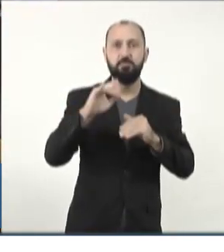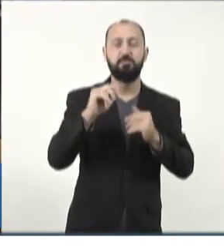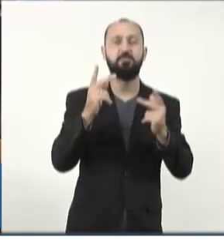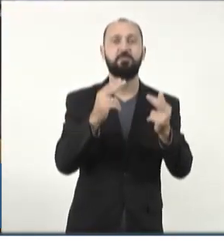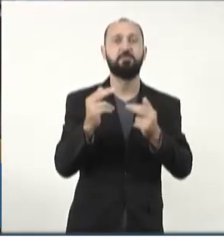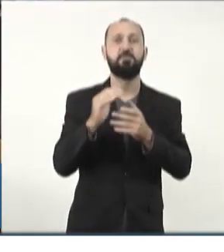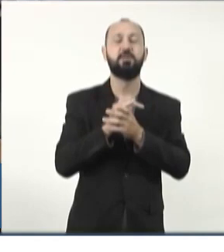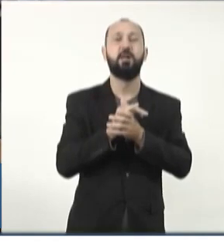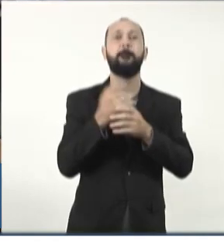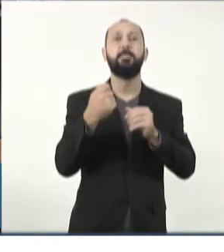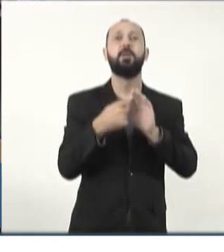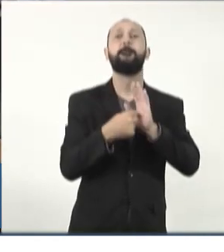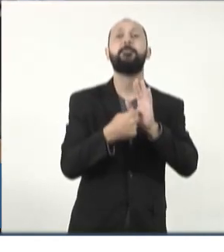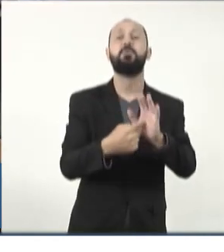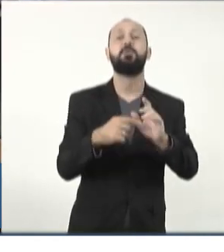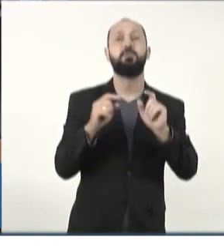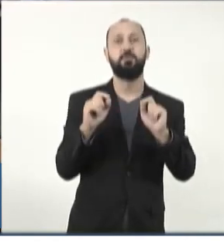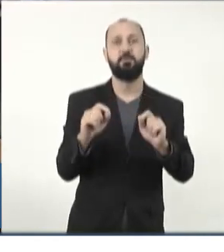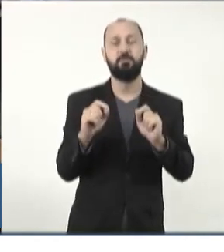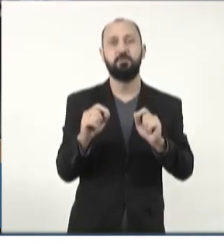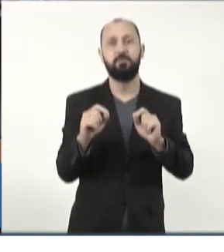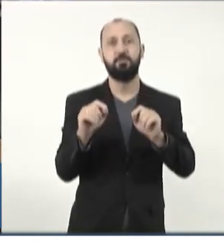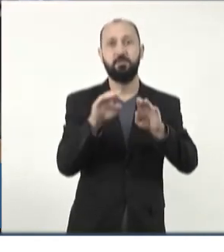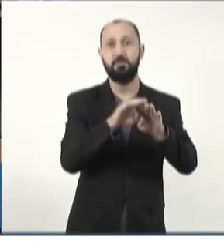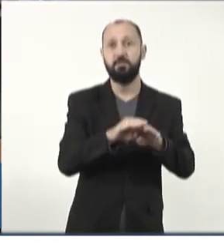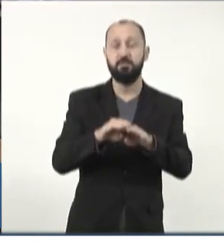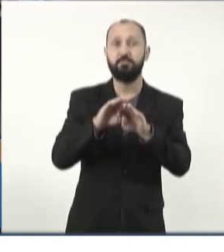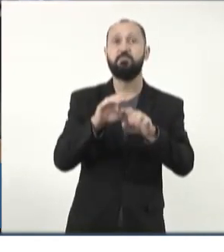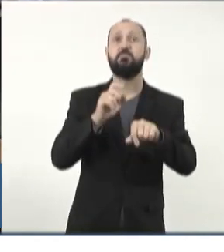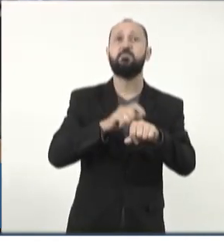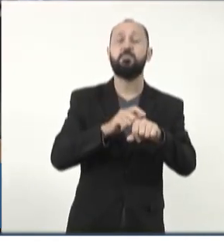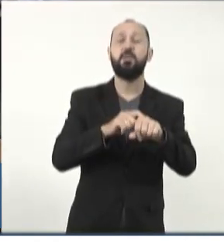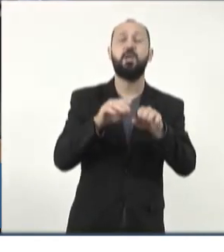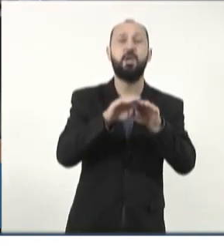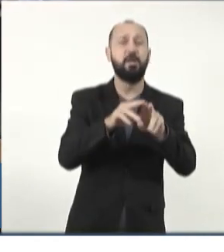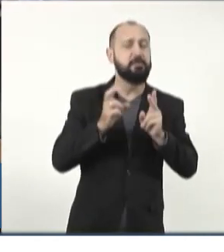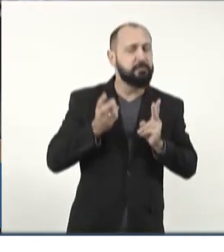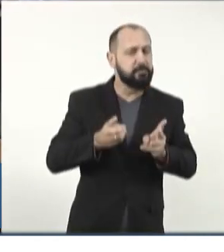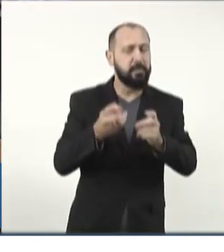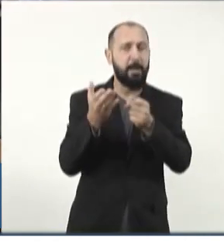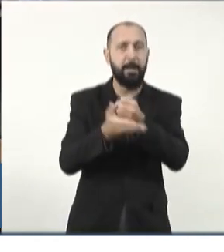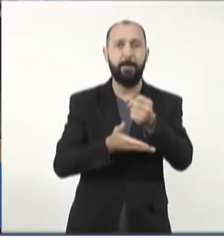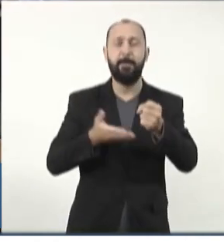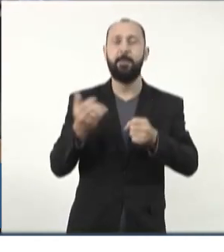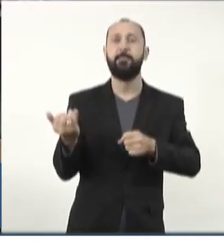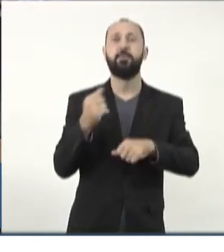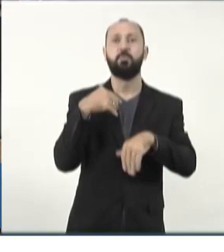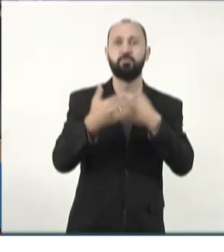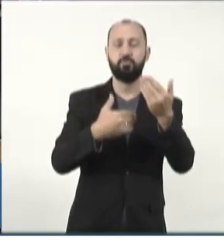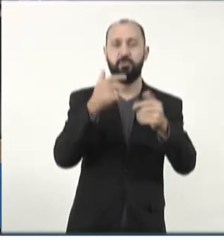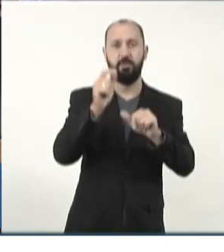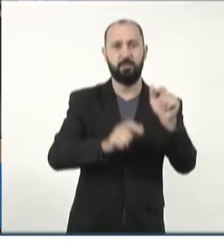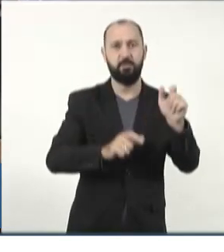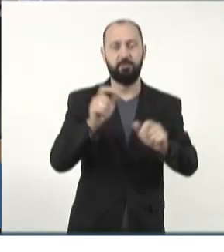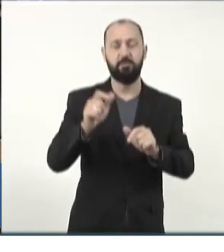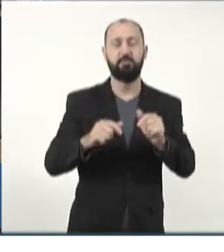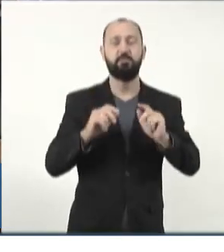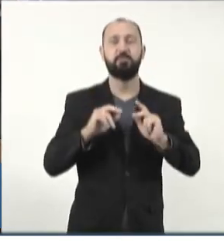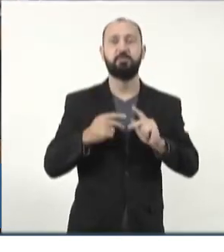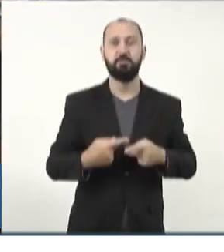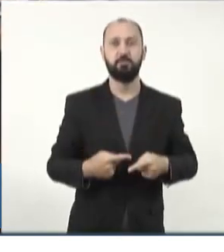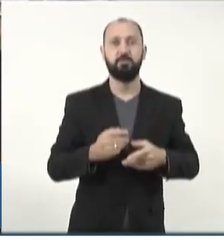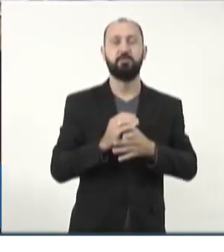gerações, nós precisamos mostrar a eles que a igualdade é um princípio extremamente fundamental para o desenvolvimento humano. Então, a